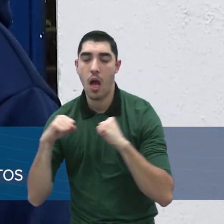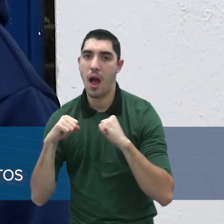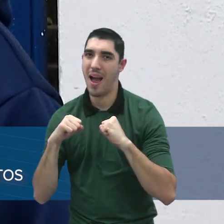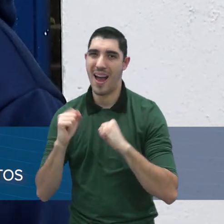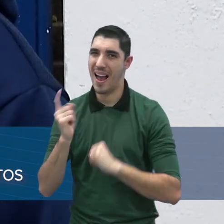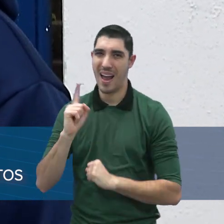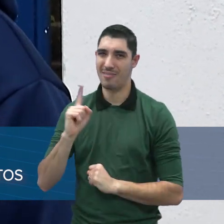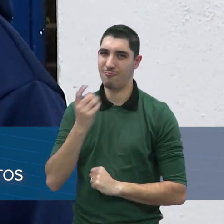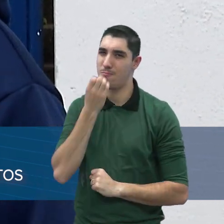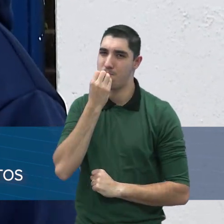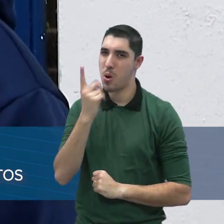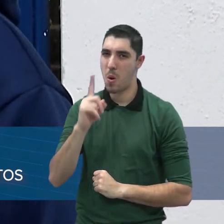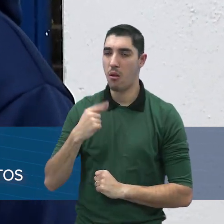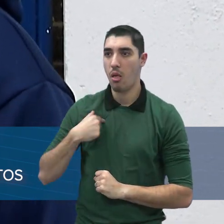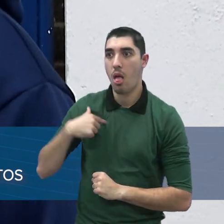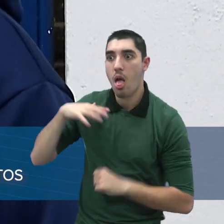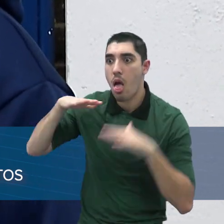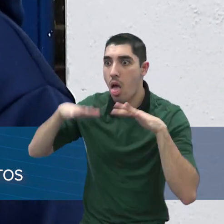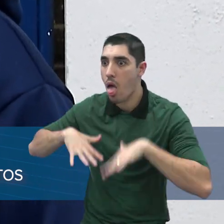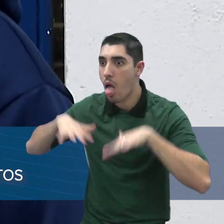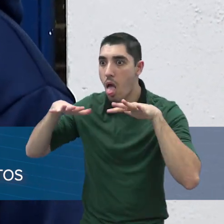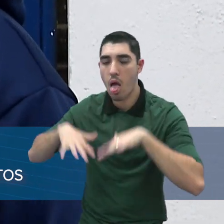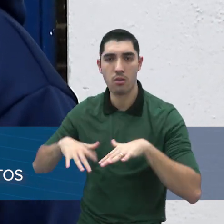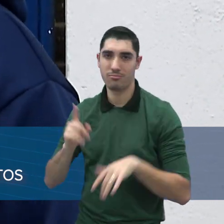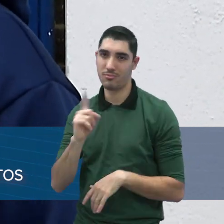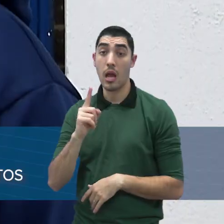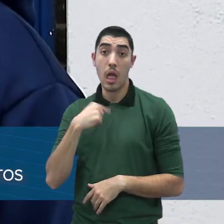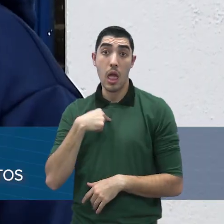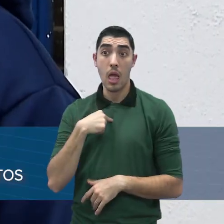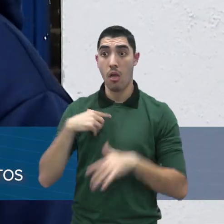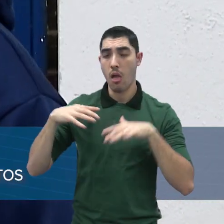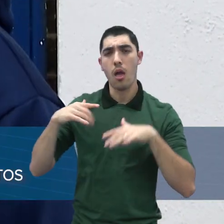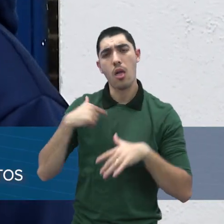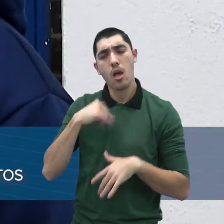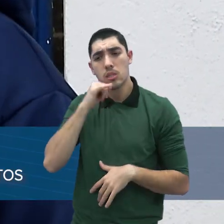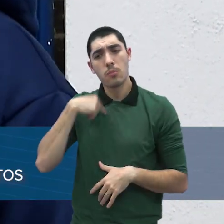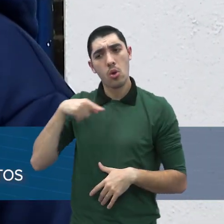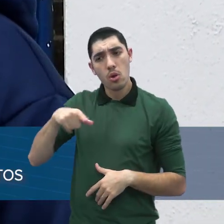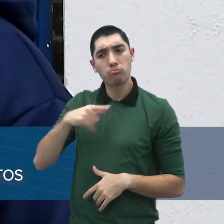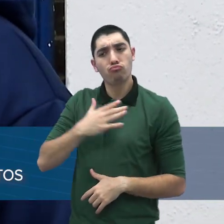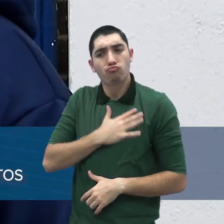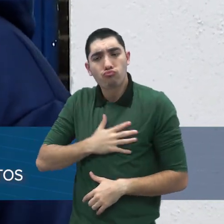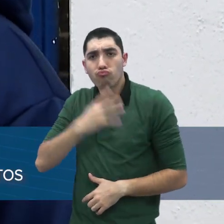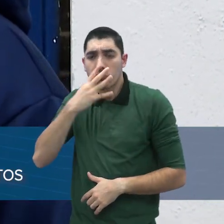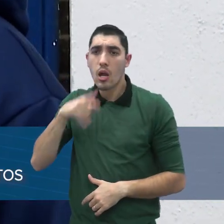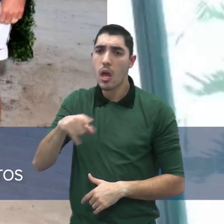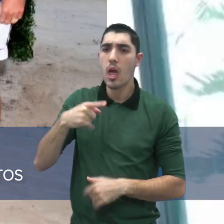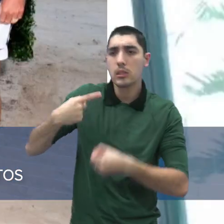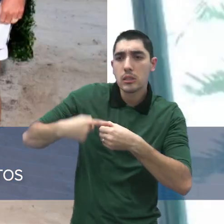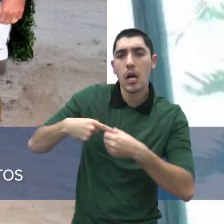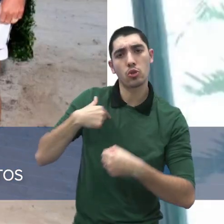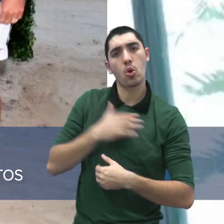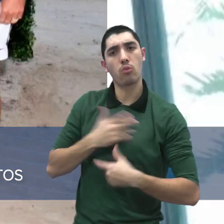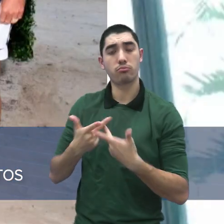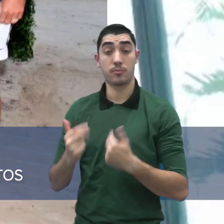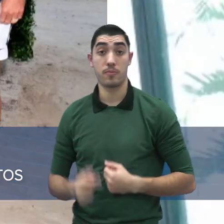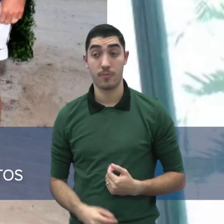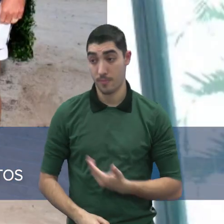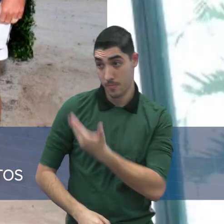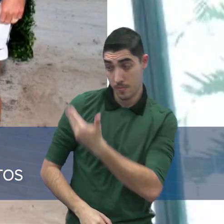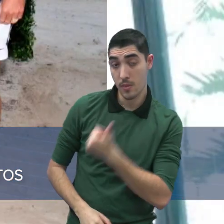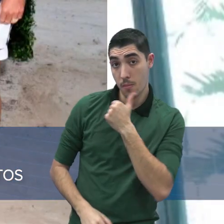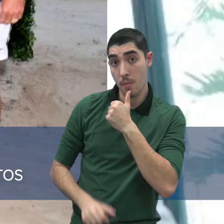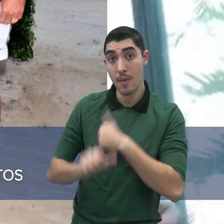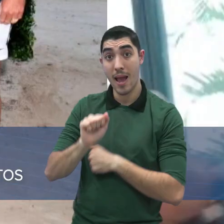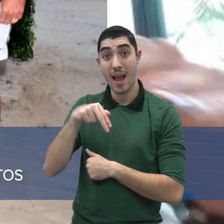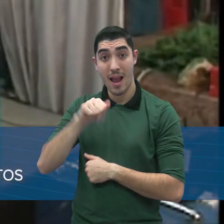é complicado, né? Quando você é apaixonado é porque você gosta do time, né, da cidade, do que ele representa aqui na cidade. A Ana é admiradora